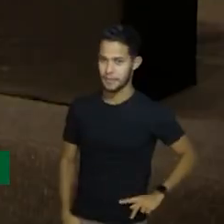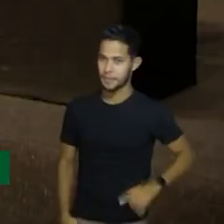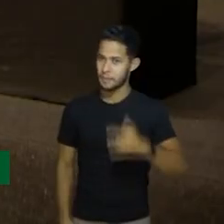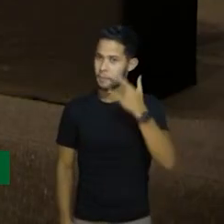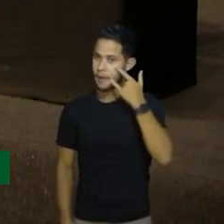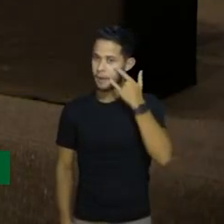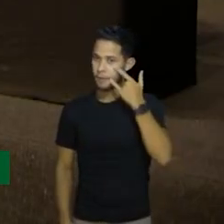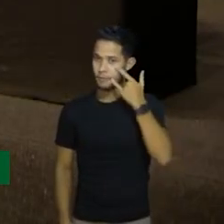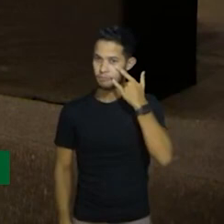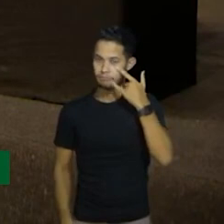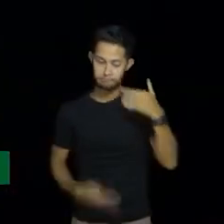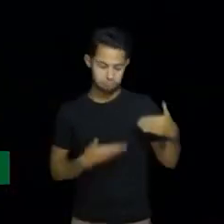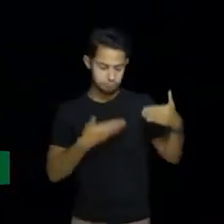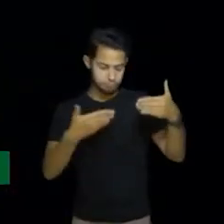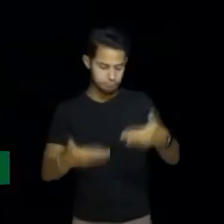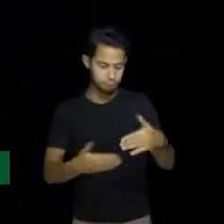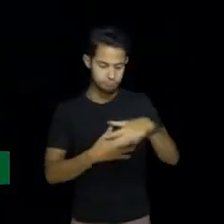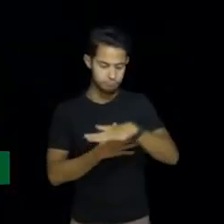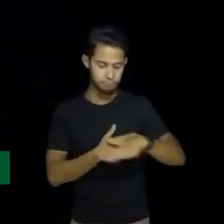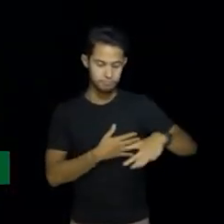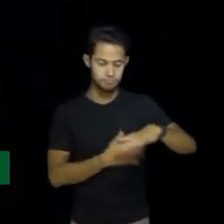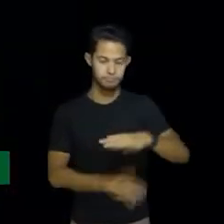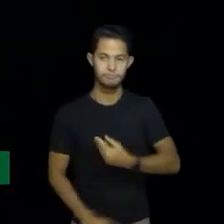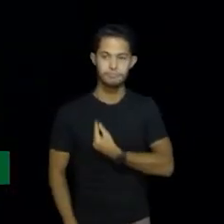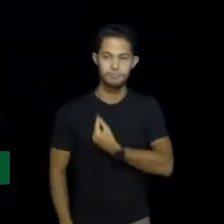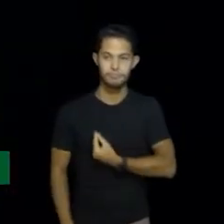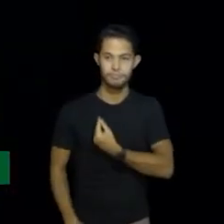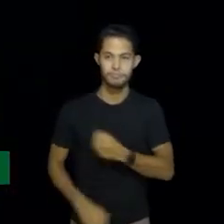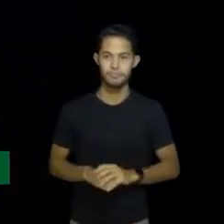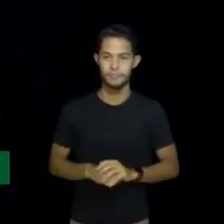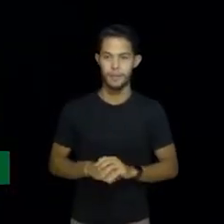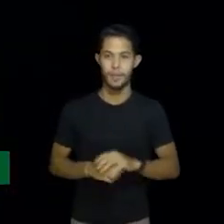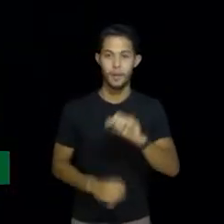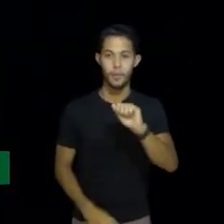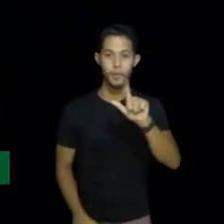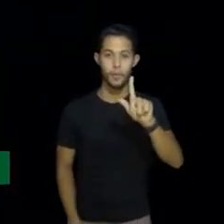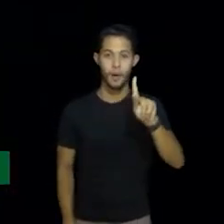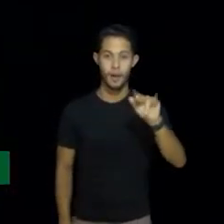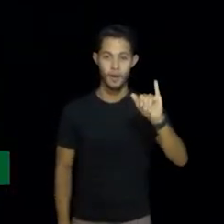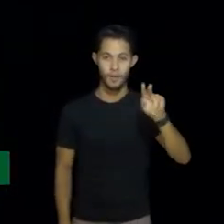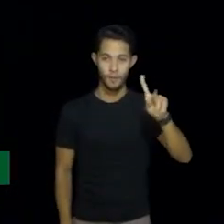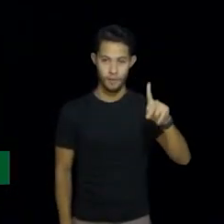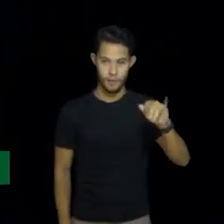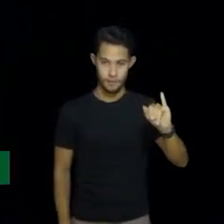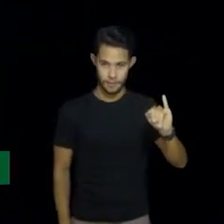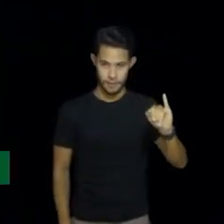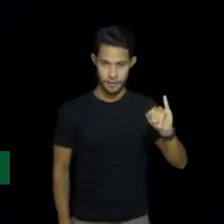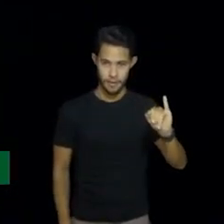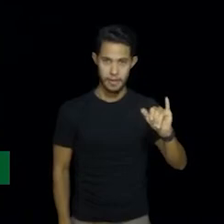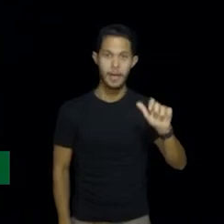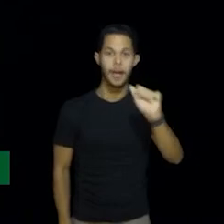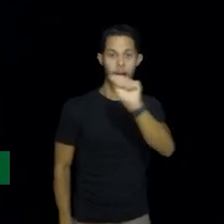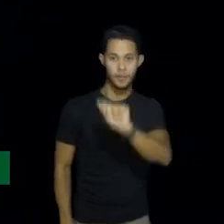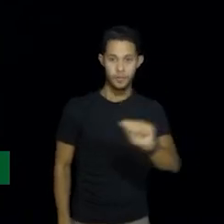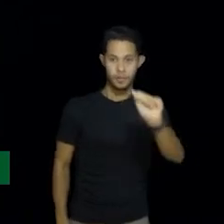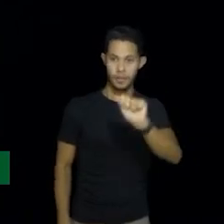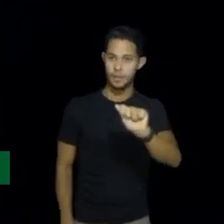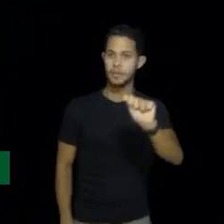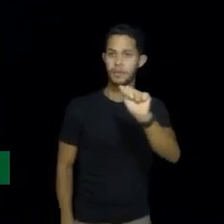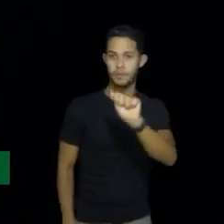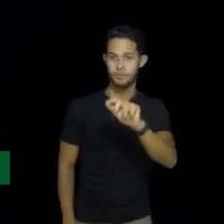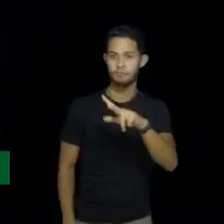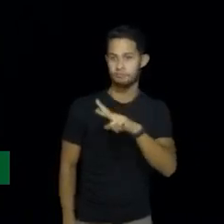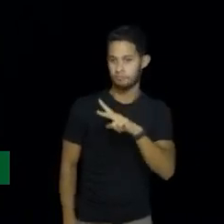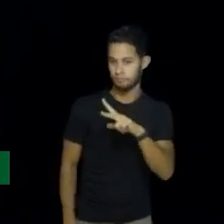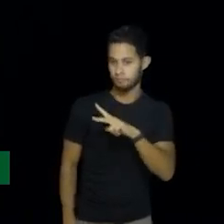Associação Visite Pomerode, o AVIP, como a gente chama, é uma associação privada sem fins lucrativos e de